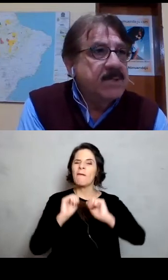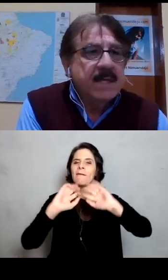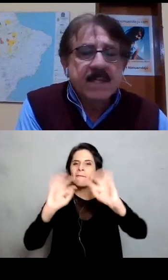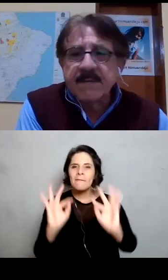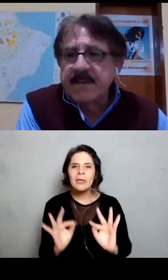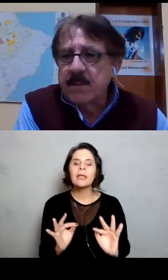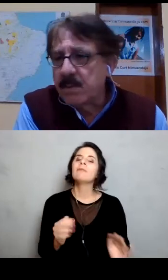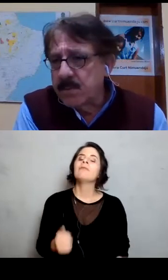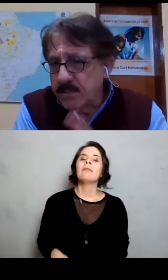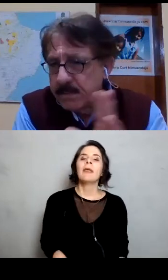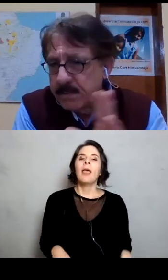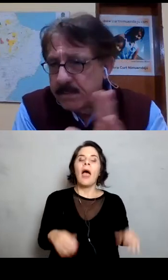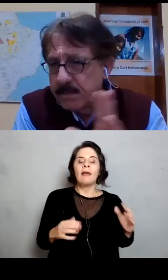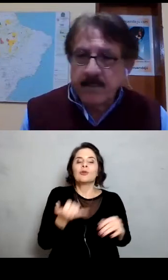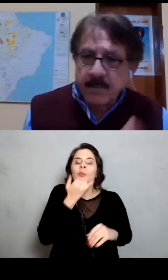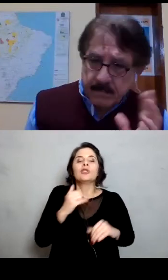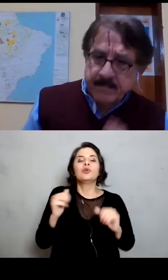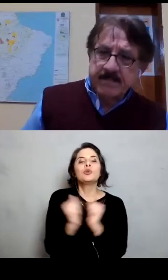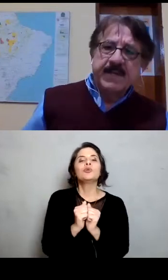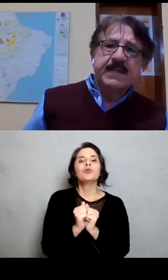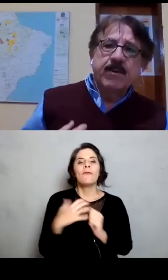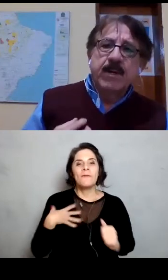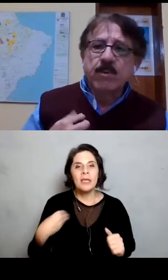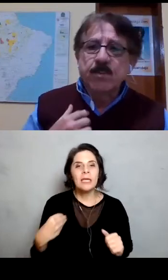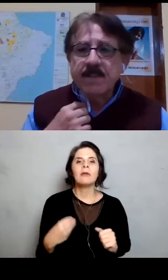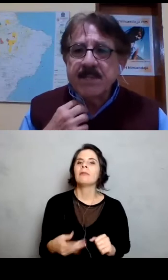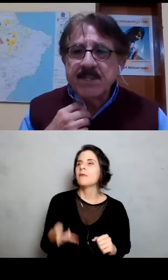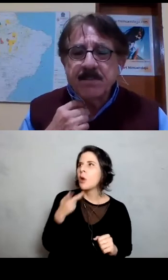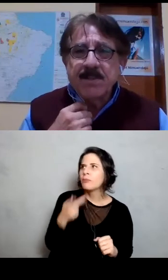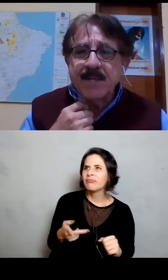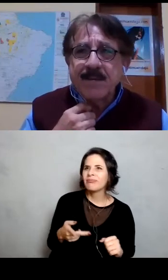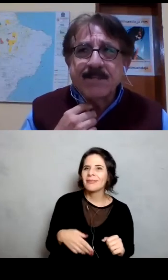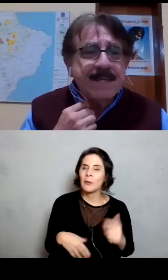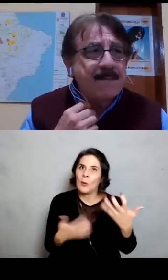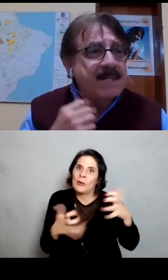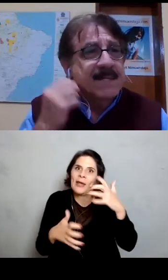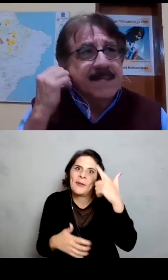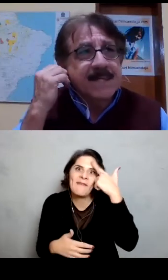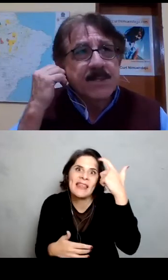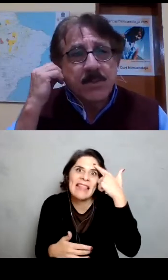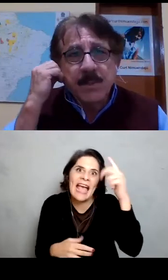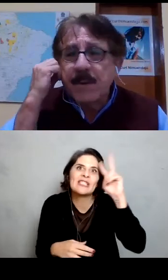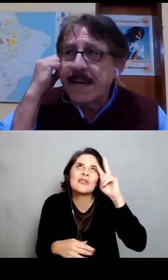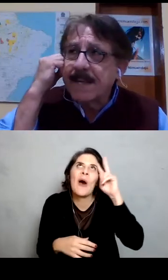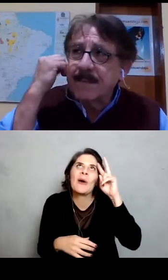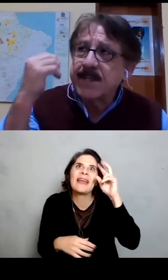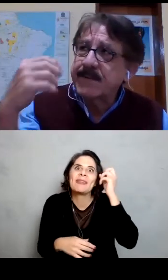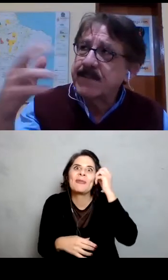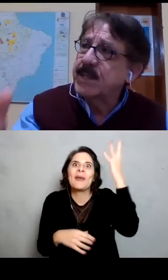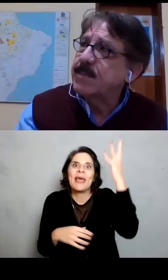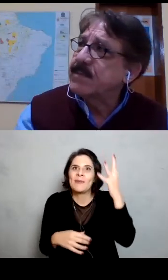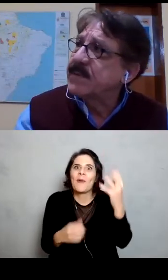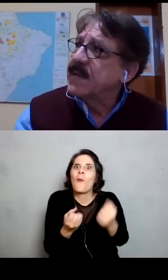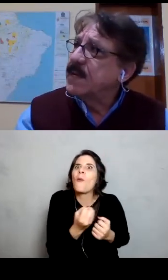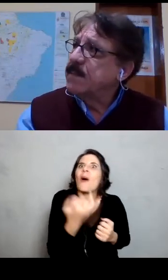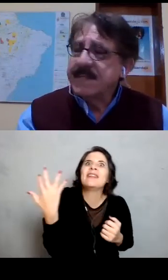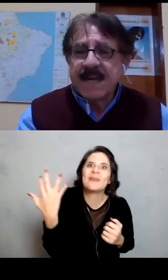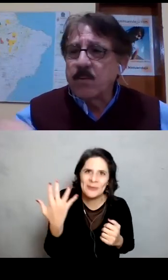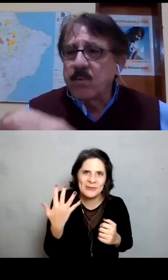toda orgulhosa, numa reunião, uma festa, não sei, olha, seu filho, esses dias eu passei